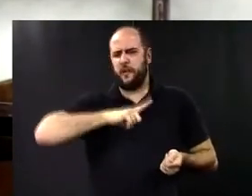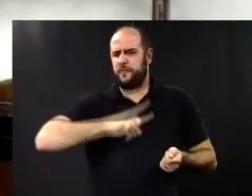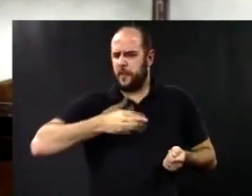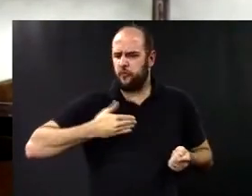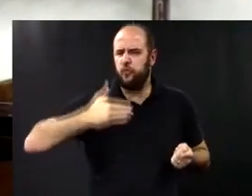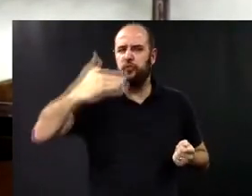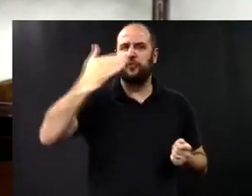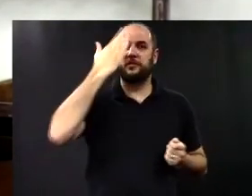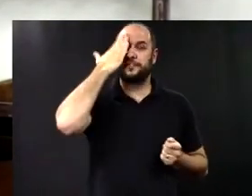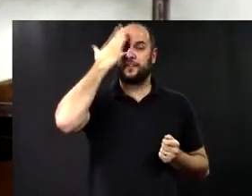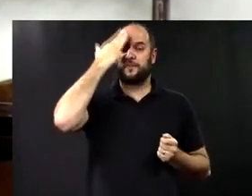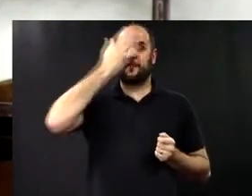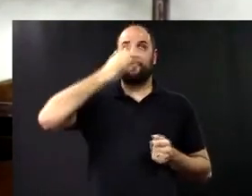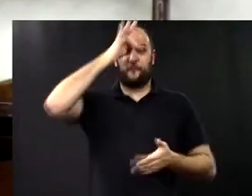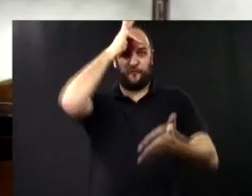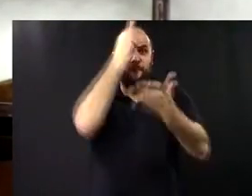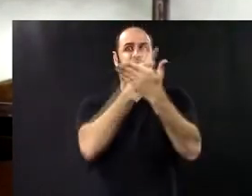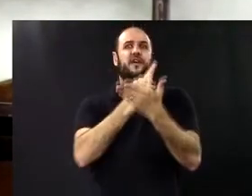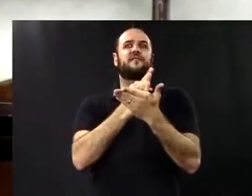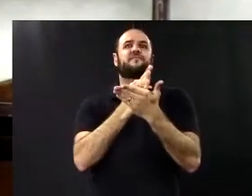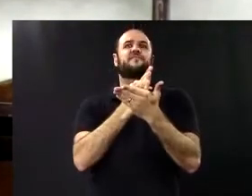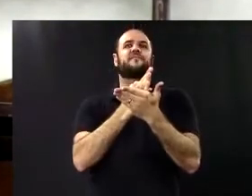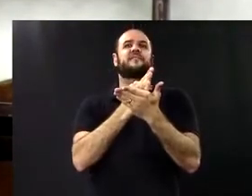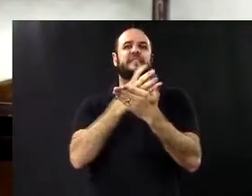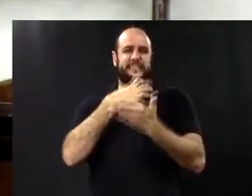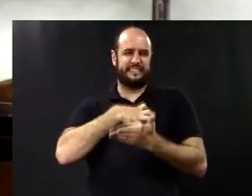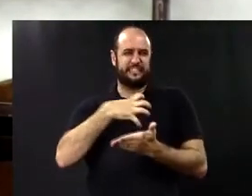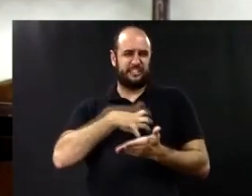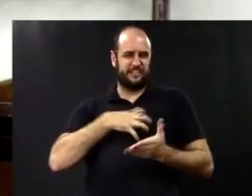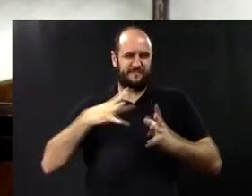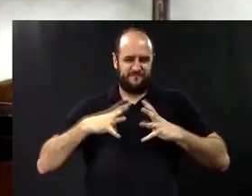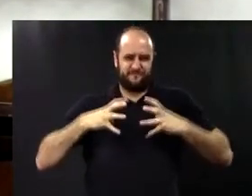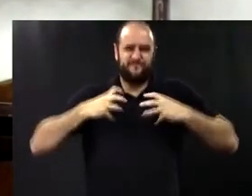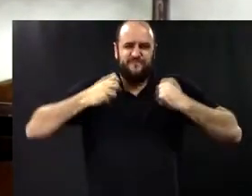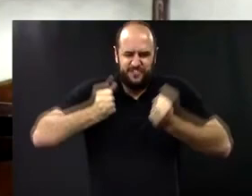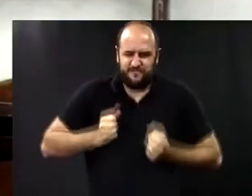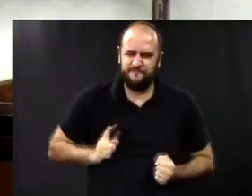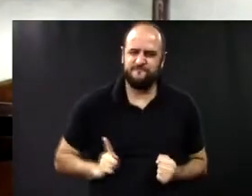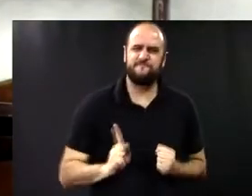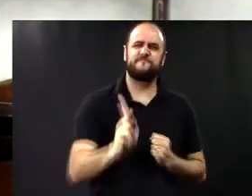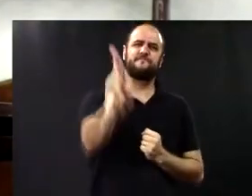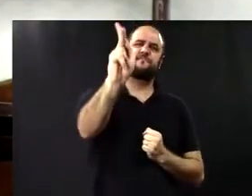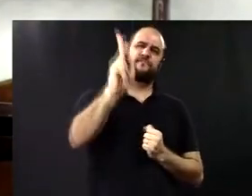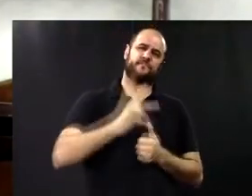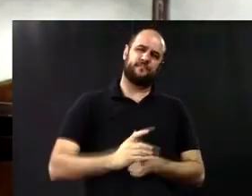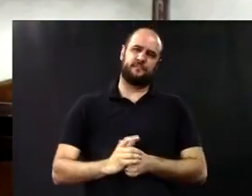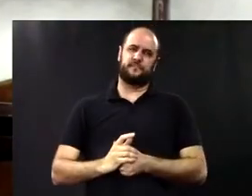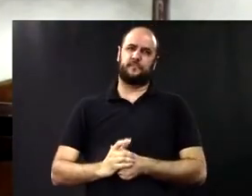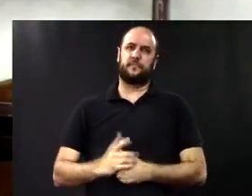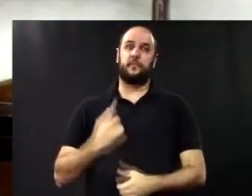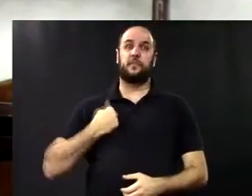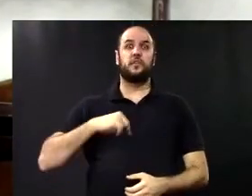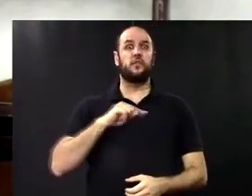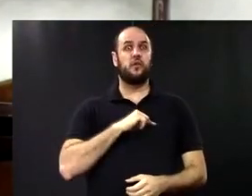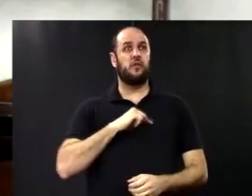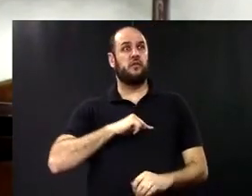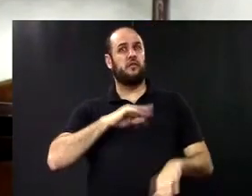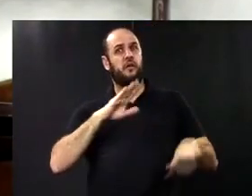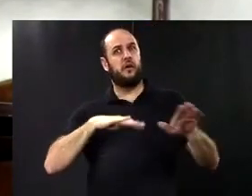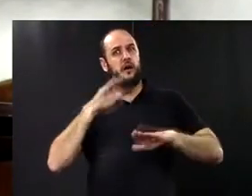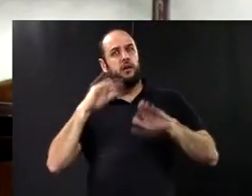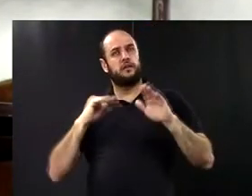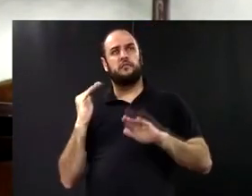vossa fé, uma vez confirmada, produz perseverança. Então, nós somos, muitas das